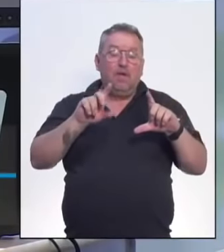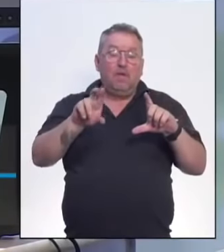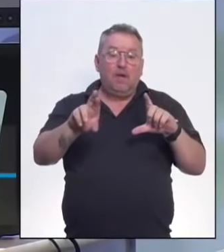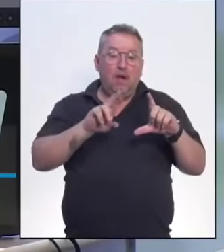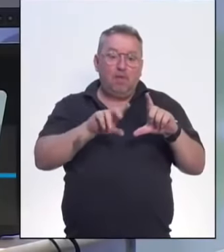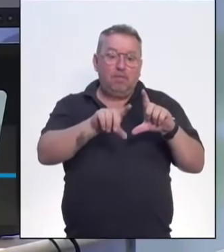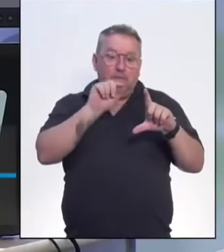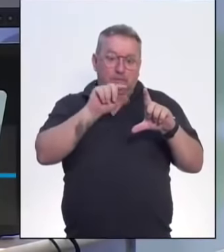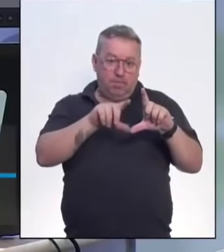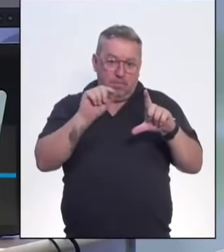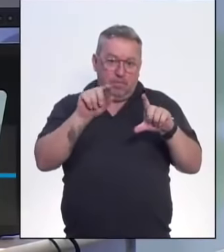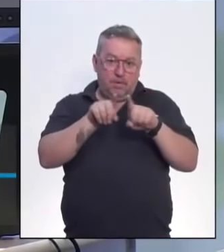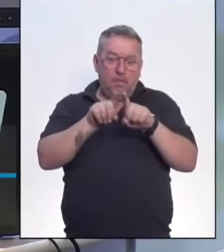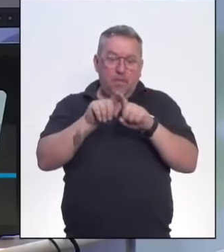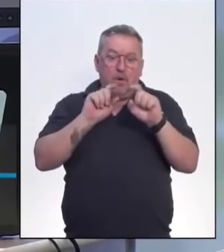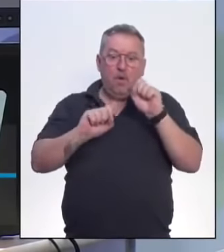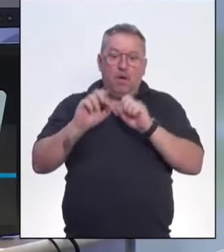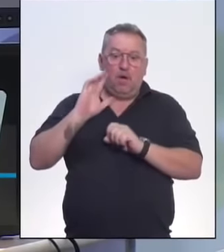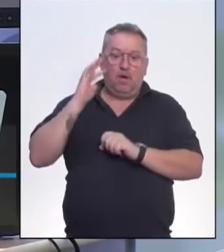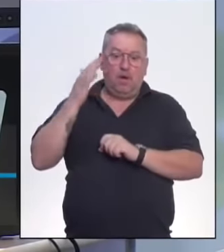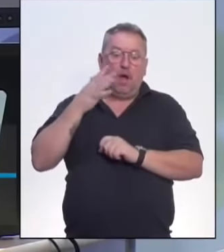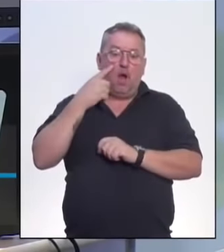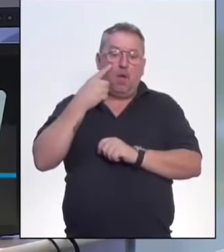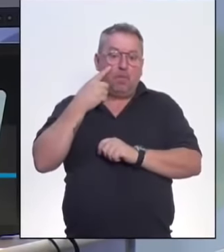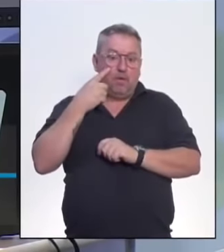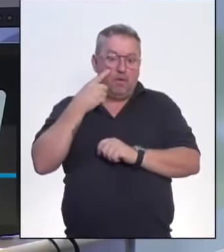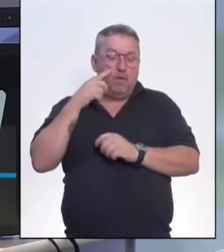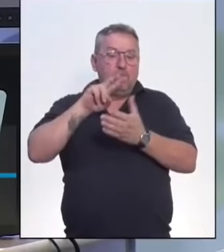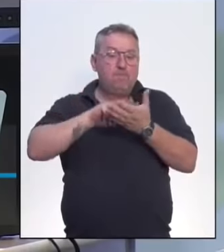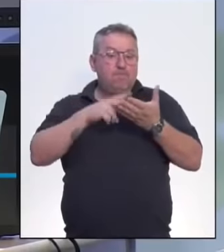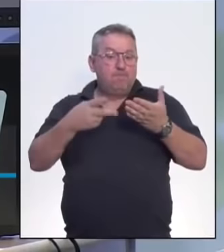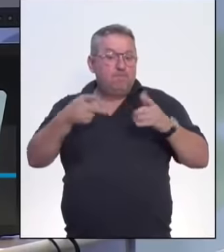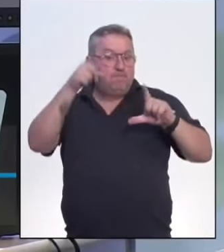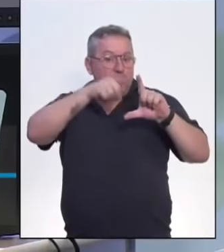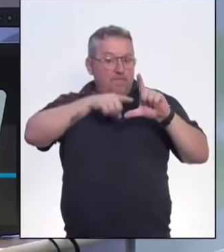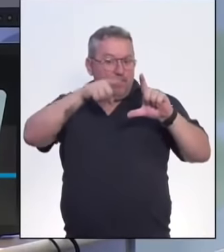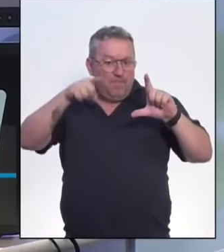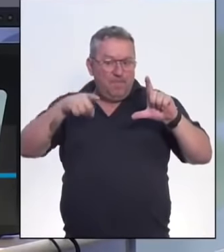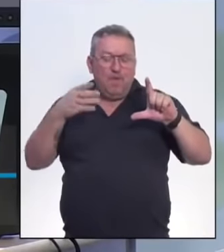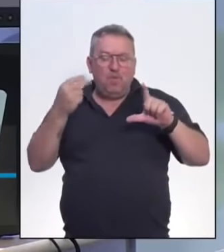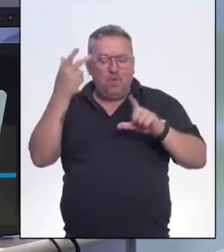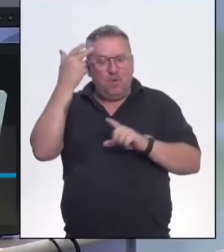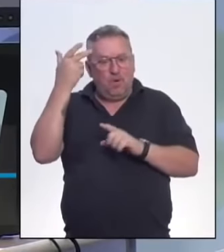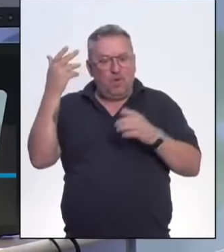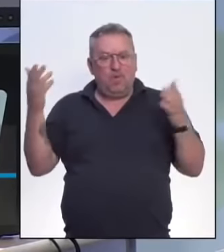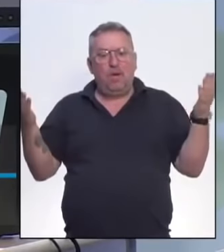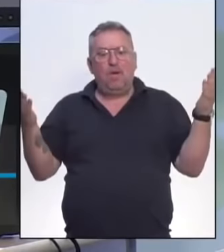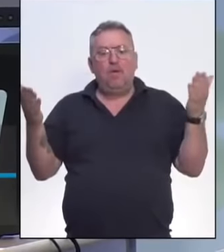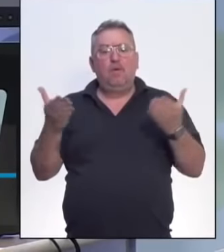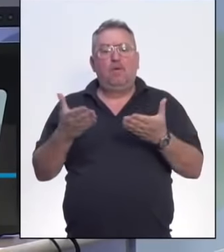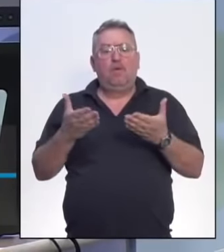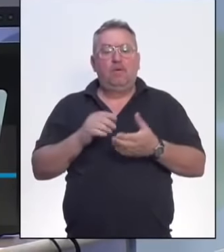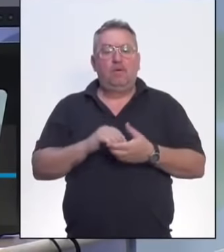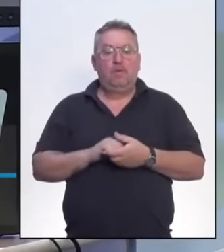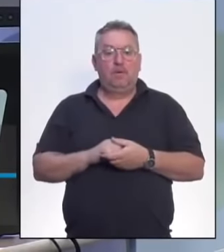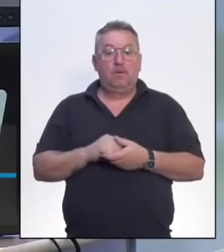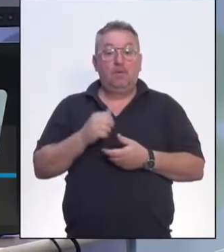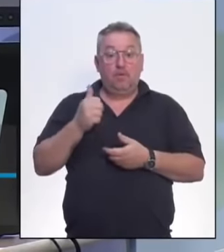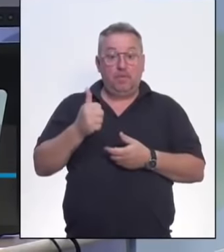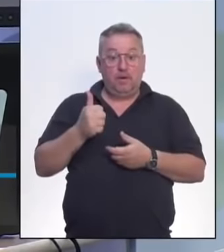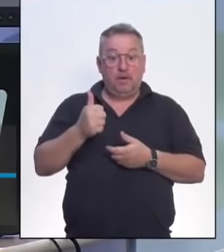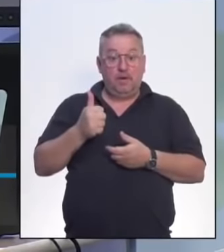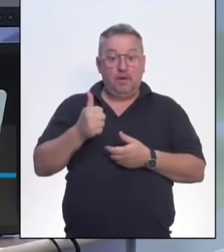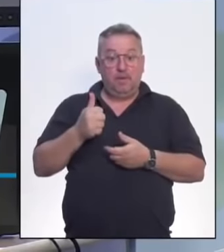é só cálculo. No caso aí, é a observação, interpretação gráfica, que é muito comum hoje em dia. Tudo bem?